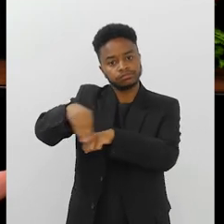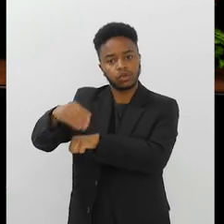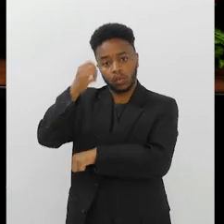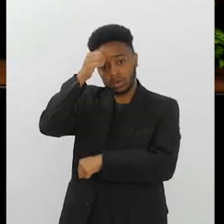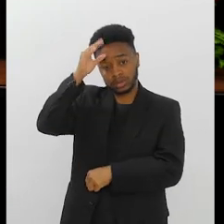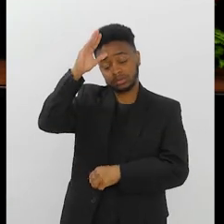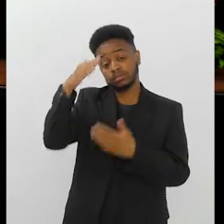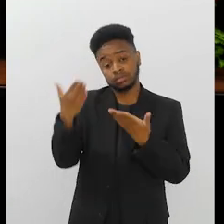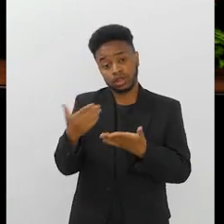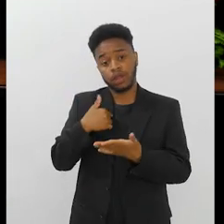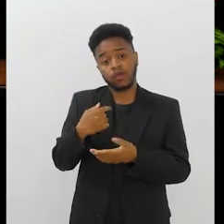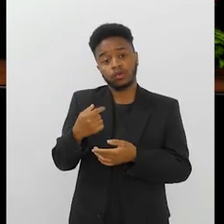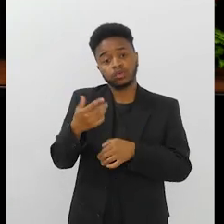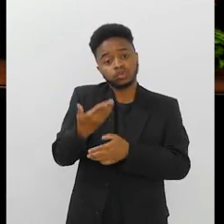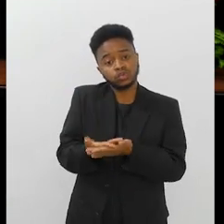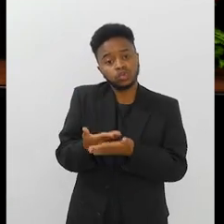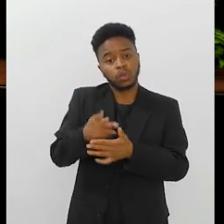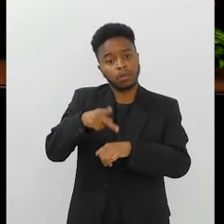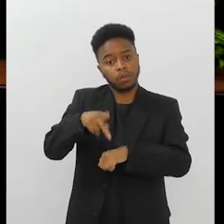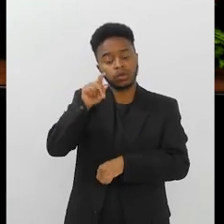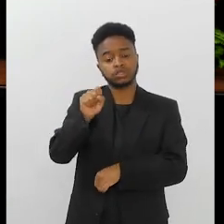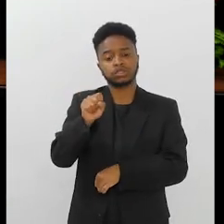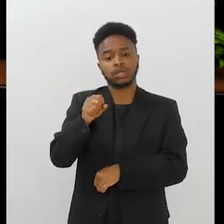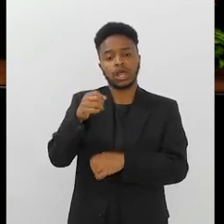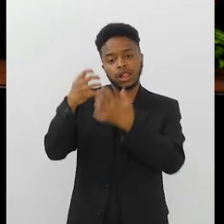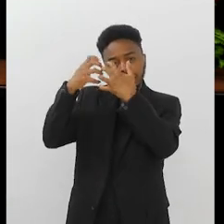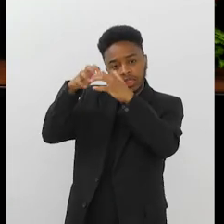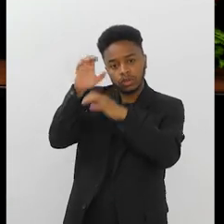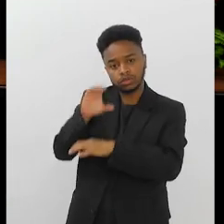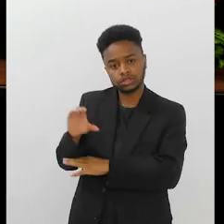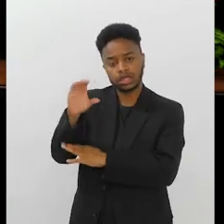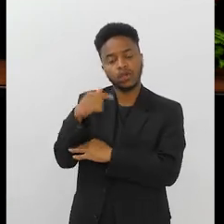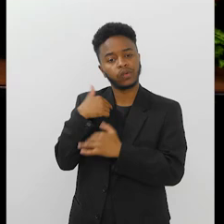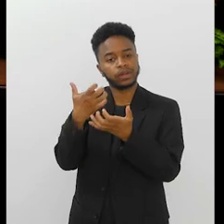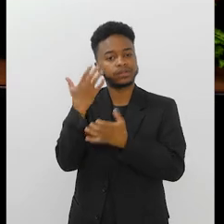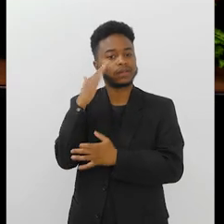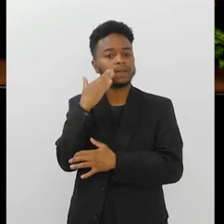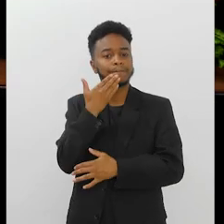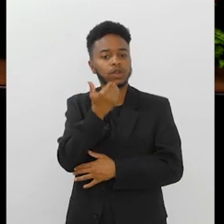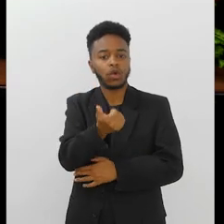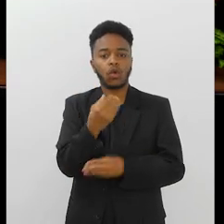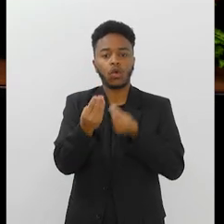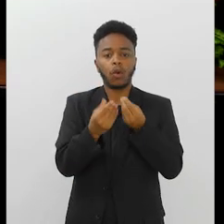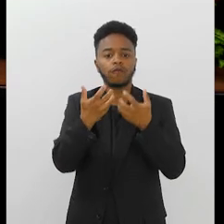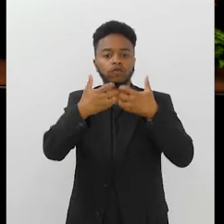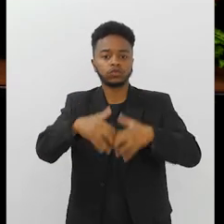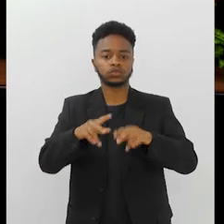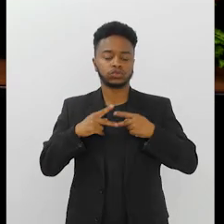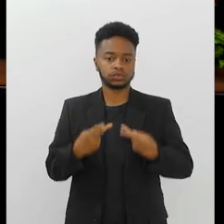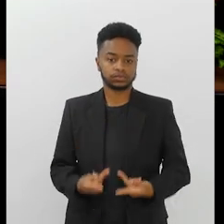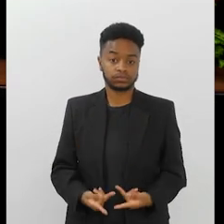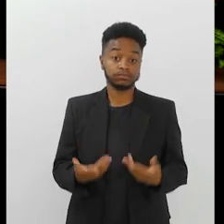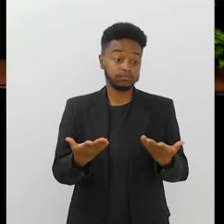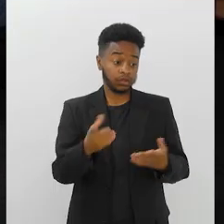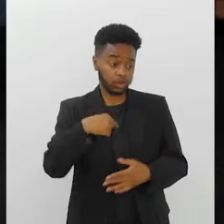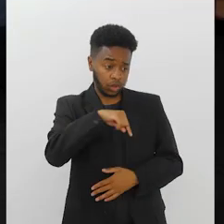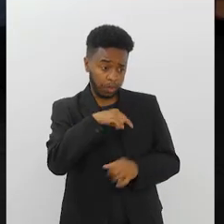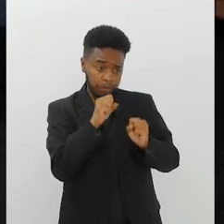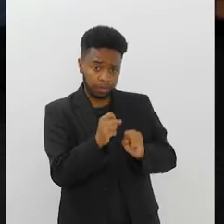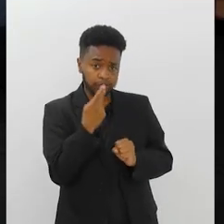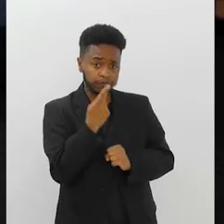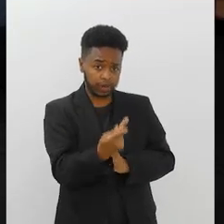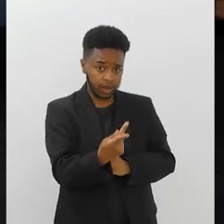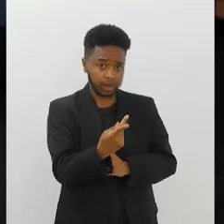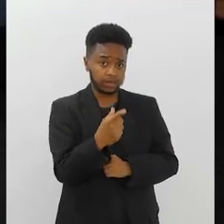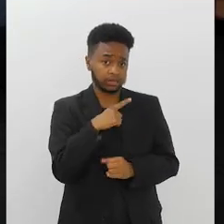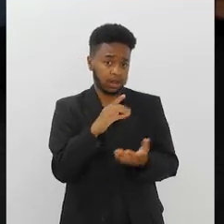conhecimento e assim vai e faço PS neurociência quero compreender um pouquinho mais do ser humano ou seja então eu também a gente